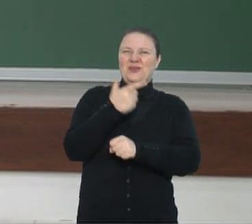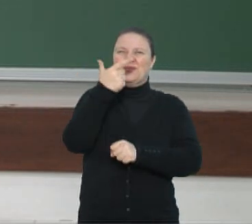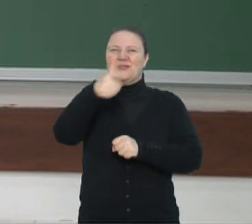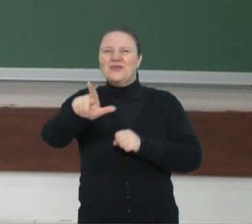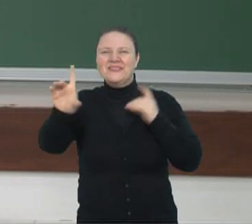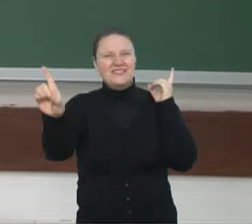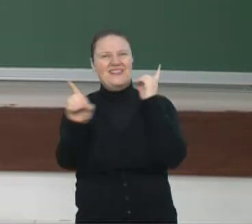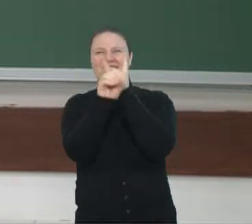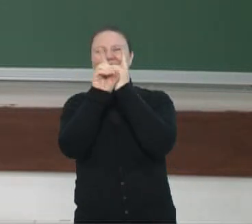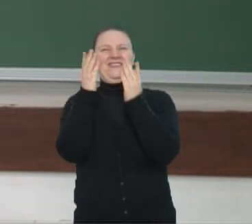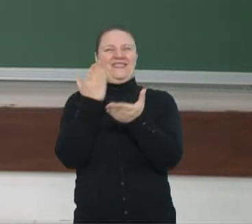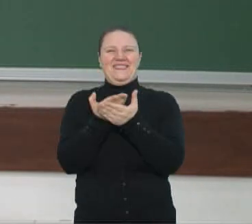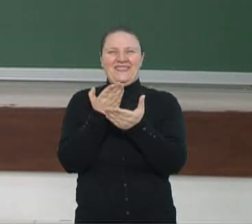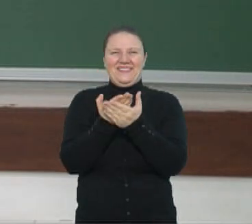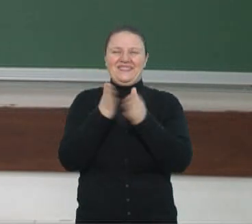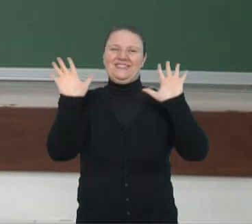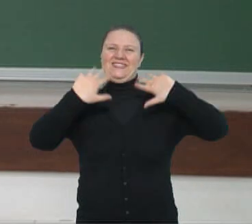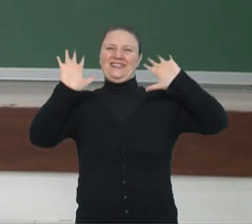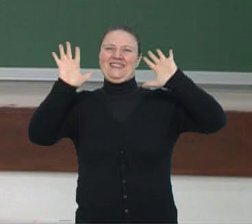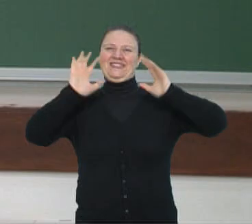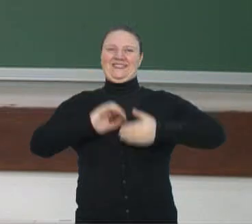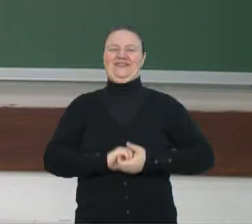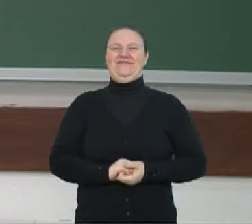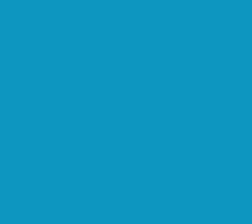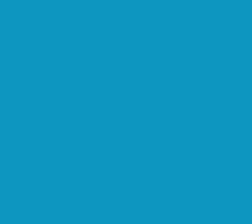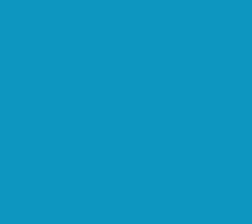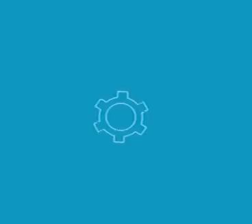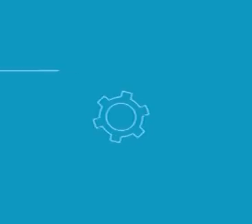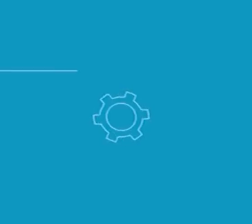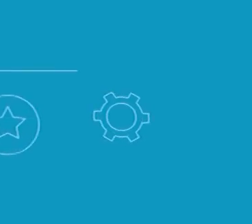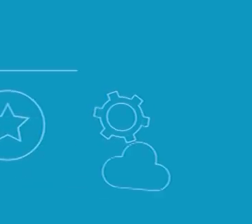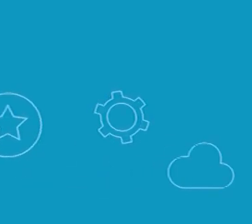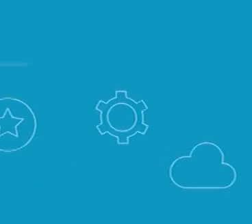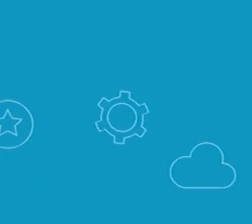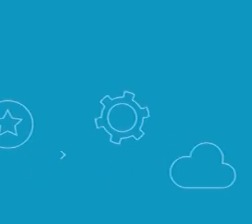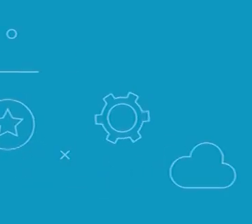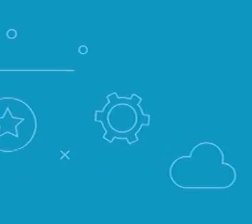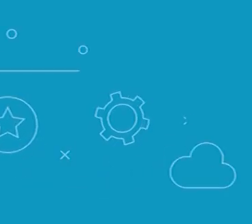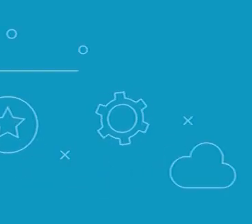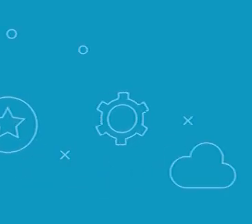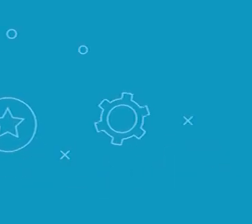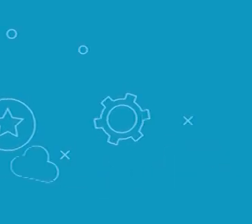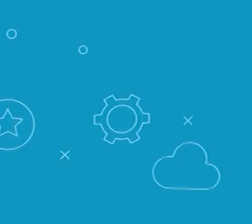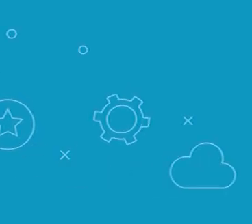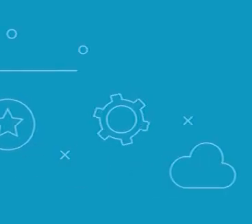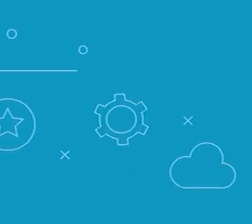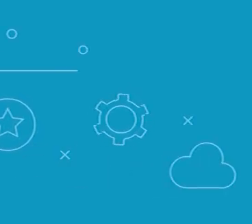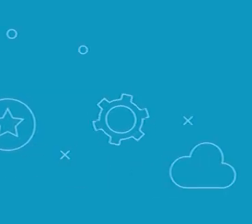aula.